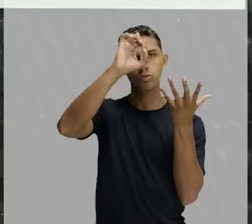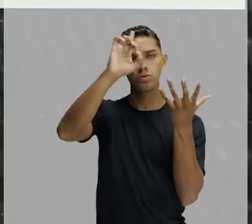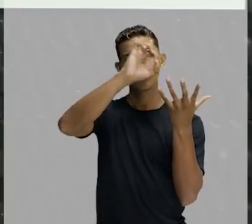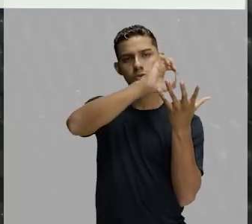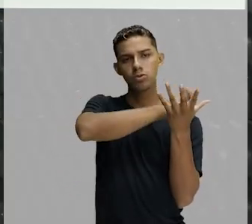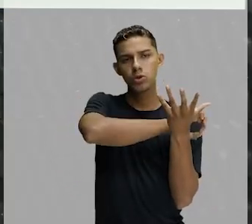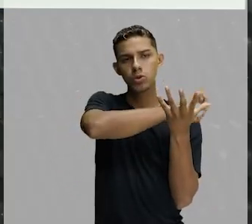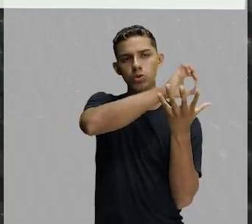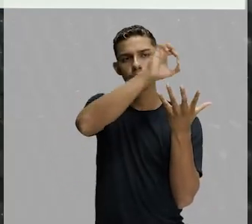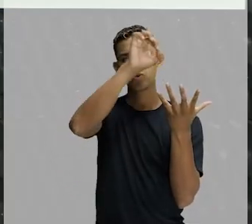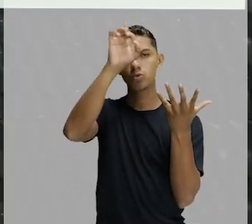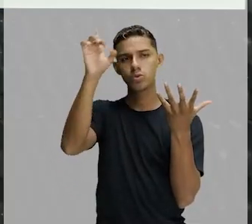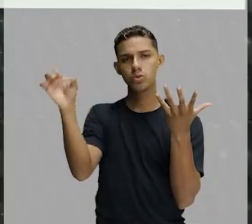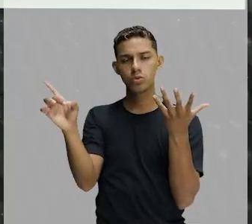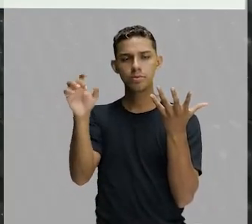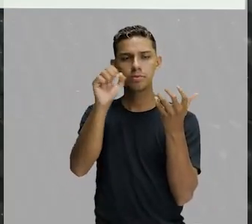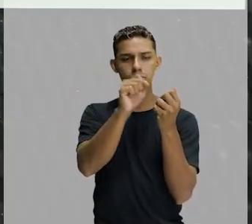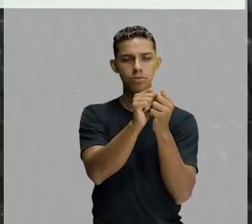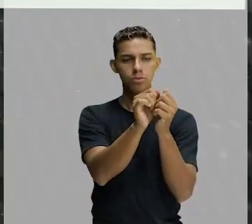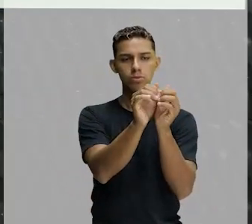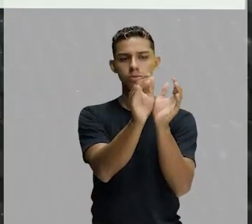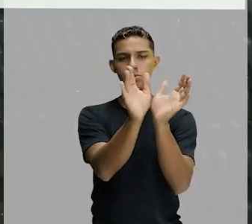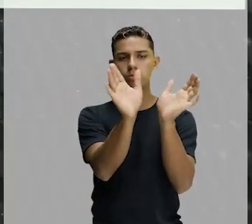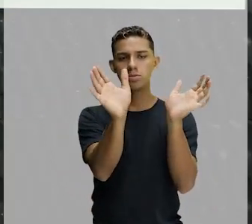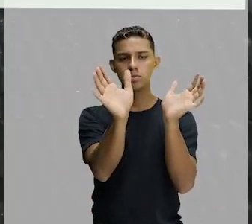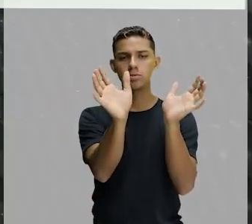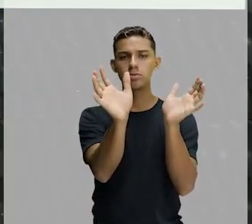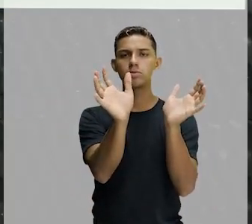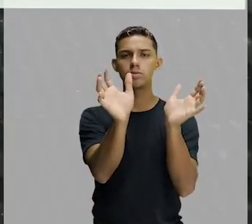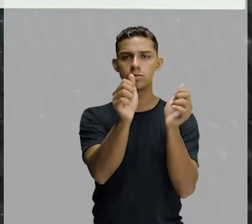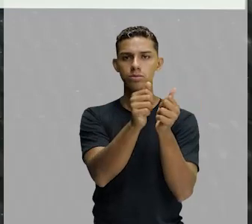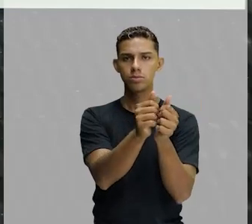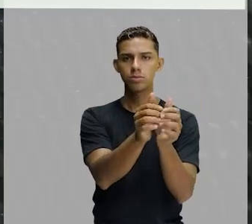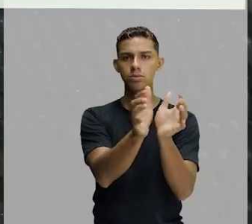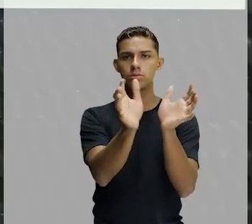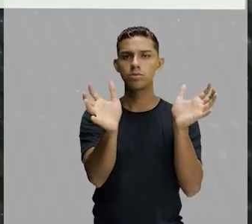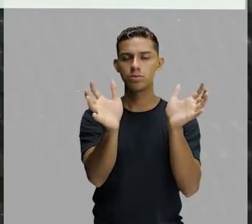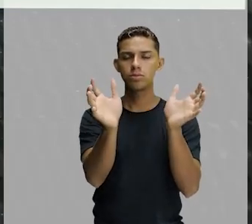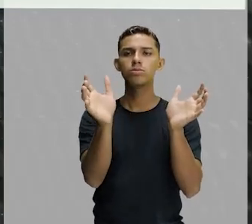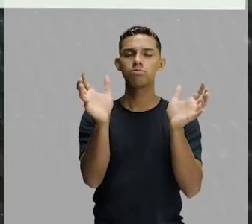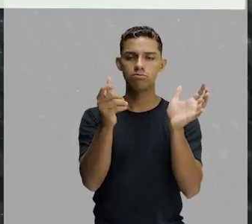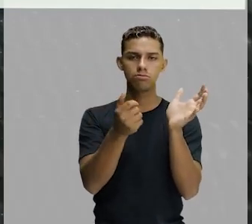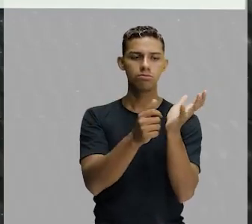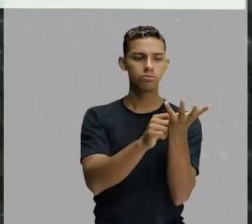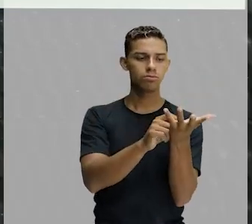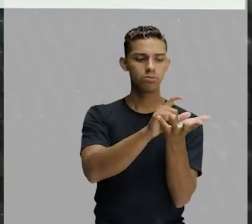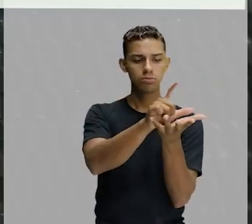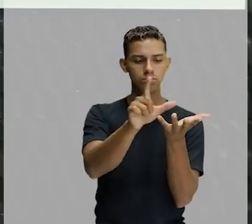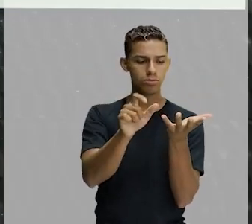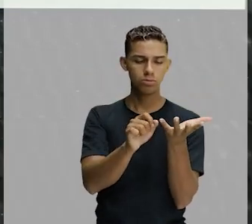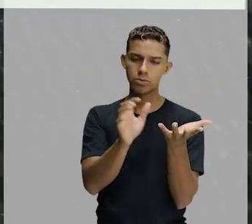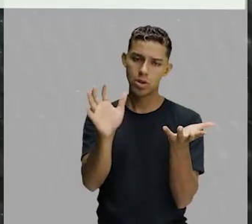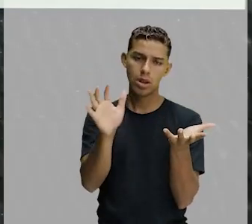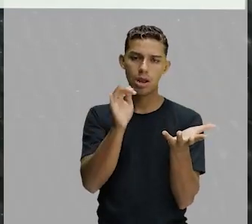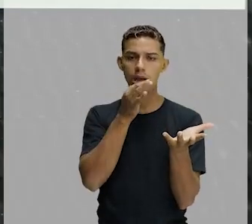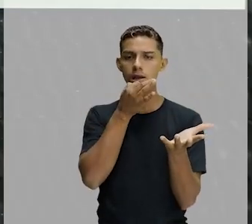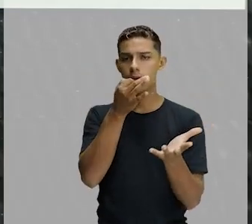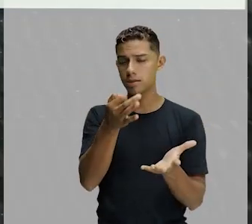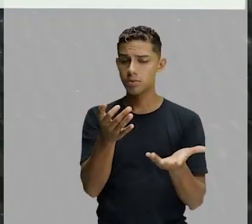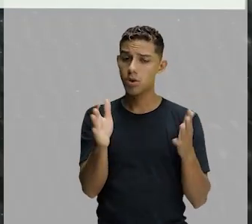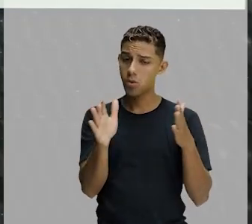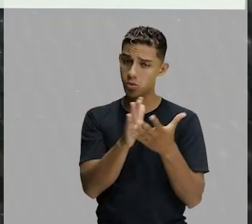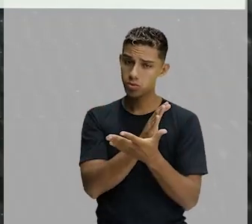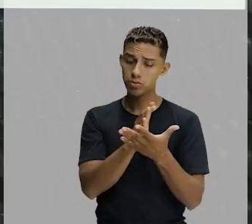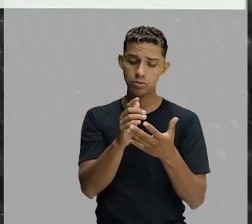das folhas ficam abertos. Geralmente, durante o dia, a maioria das plantas, eu vou citar para vocês aqui exceções,